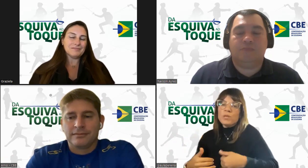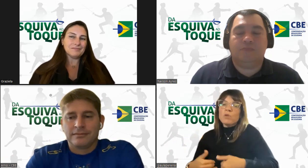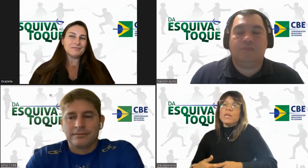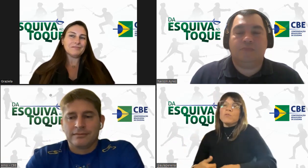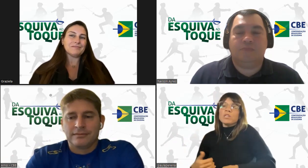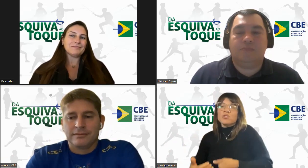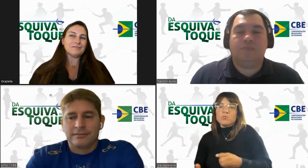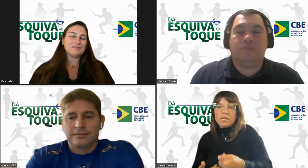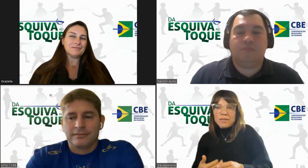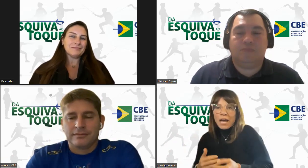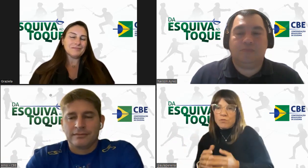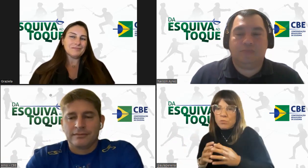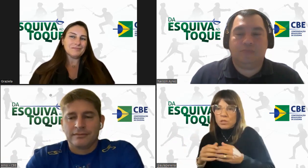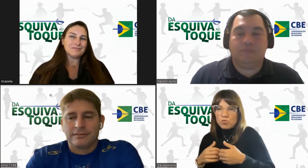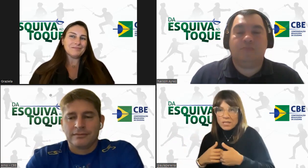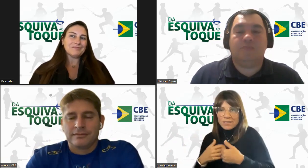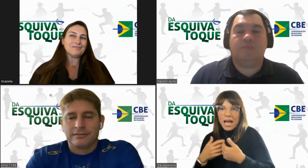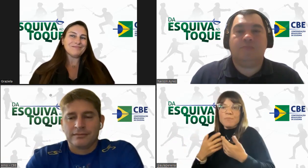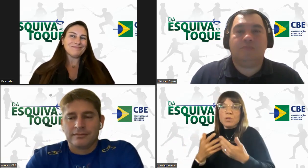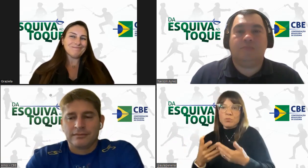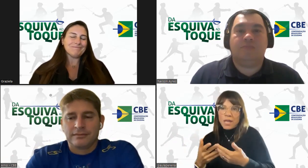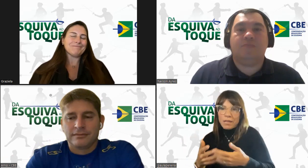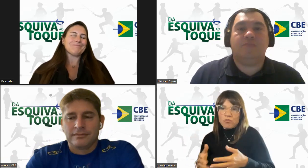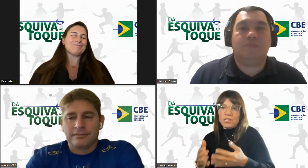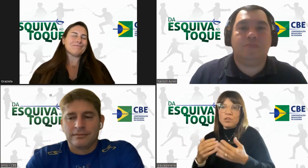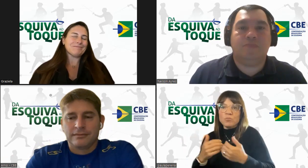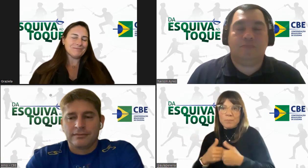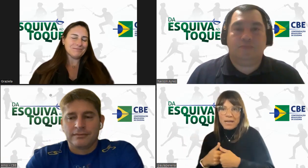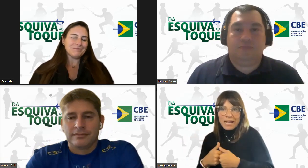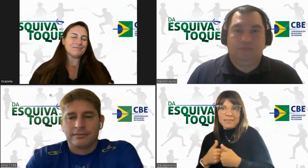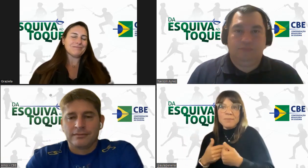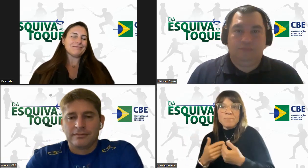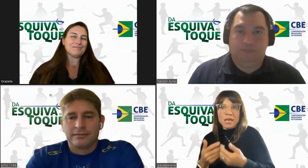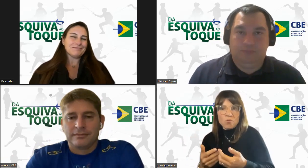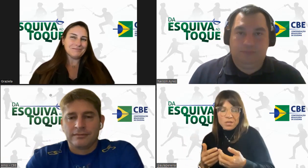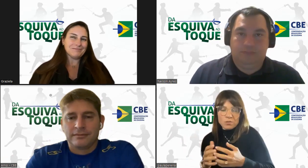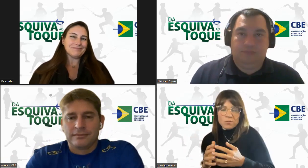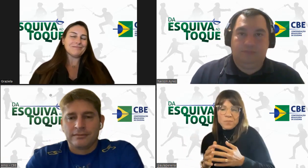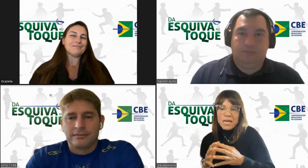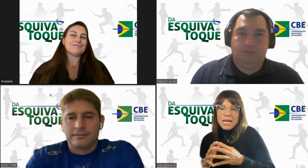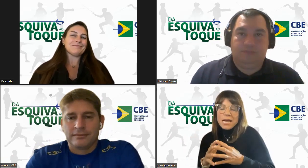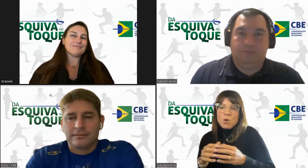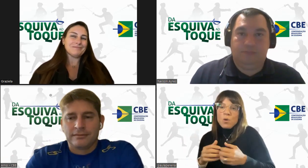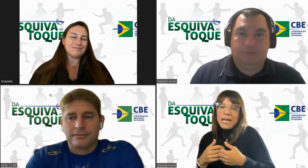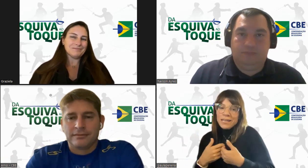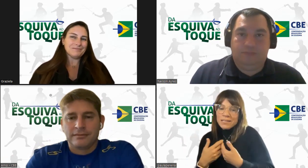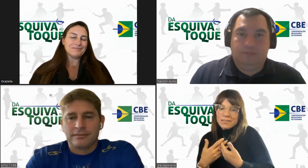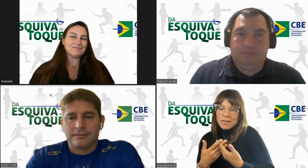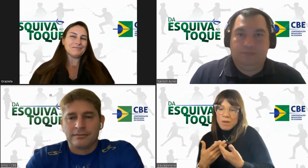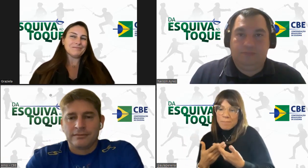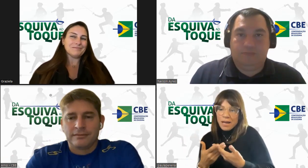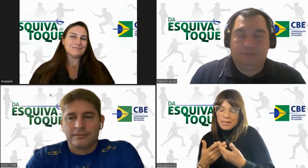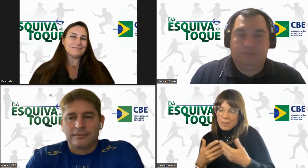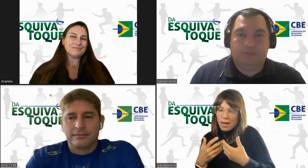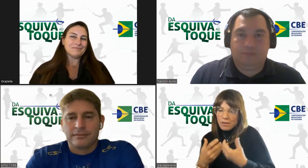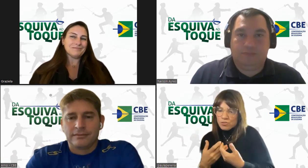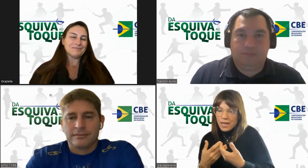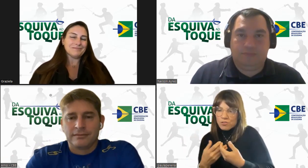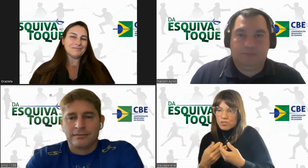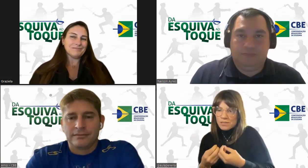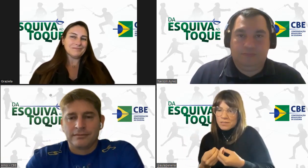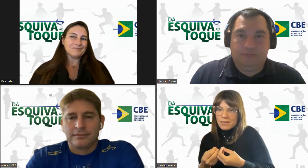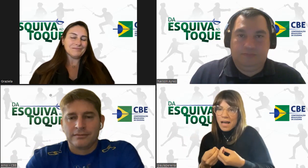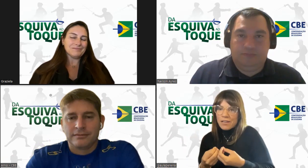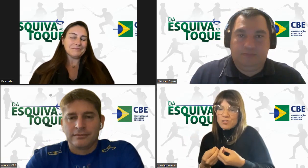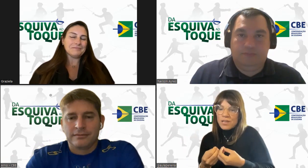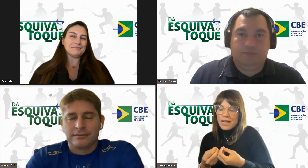consegui ou porque eu tenho intestino irritado Então se tu já sabe o que tu tem já tem que te preparar também com isso em questão da